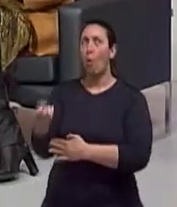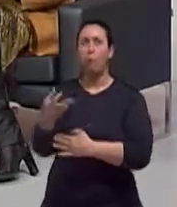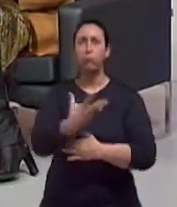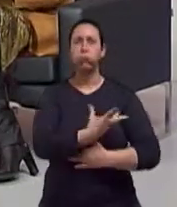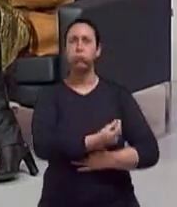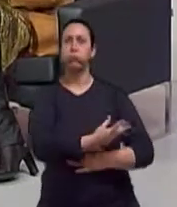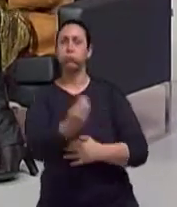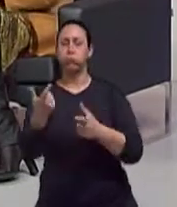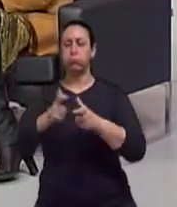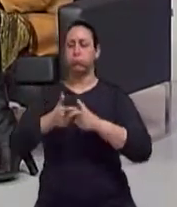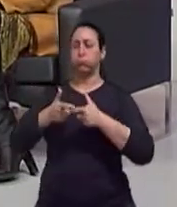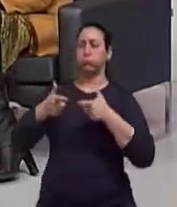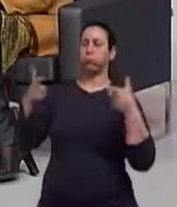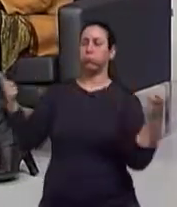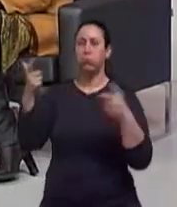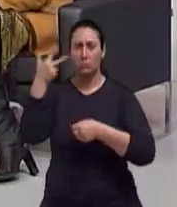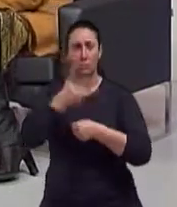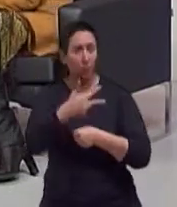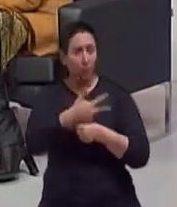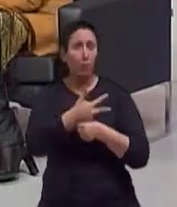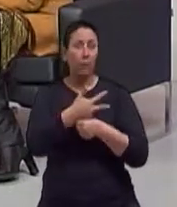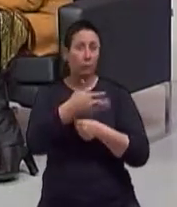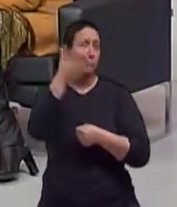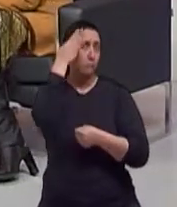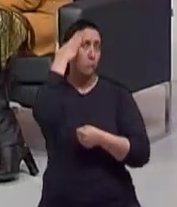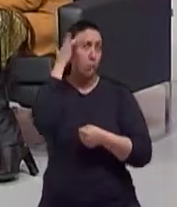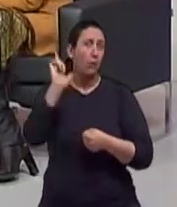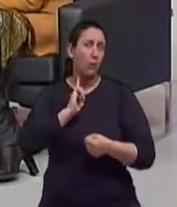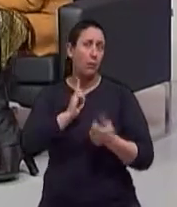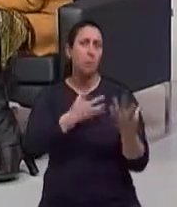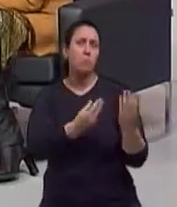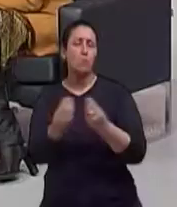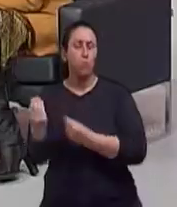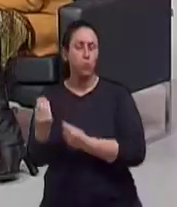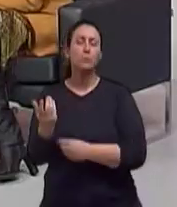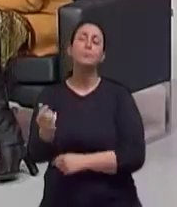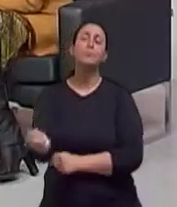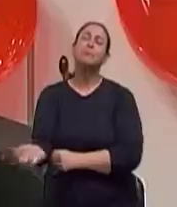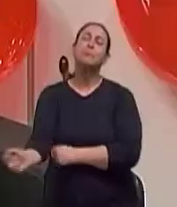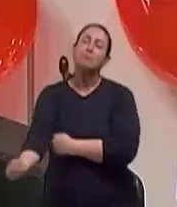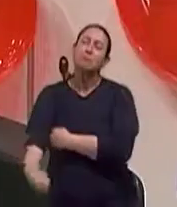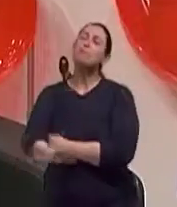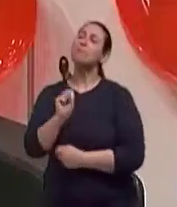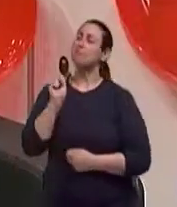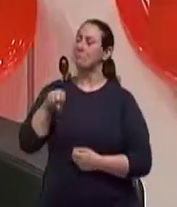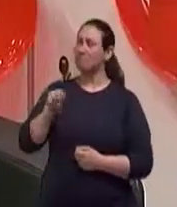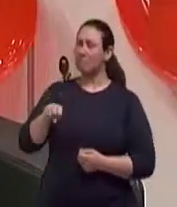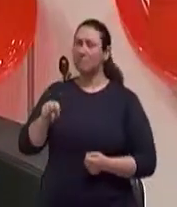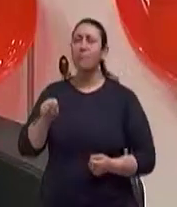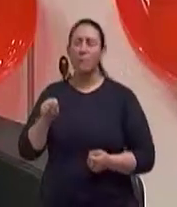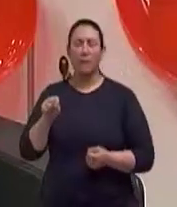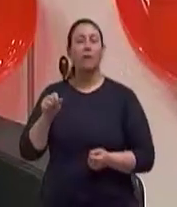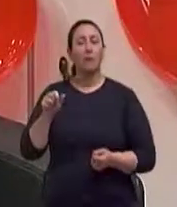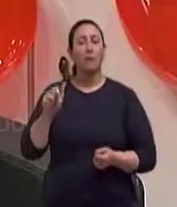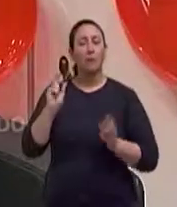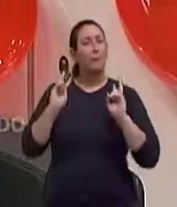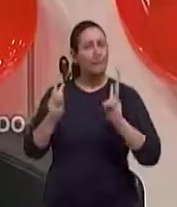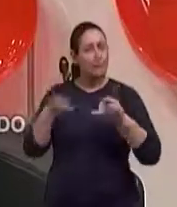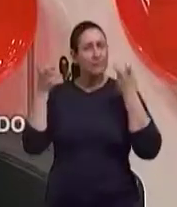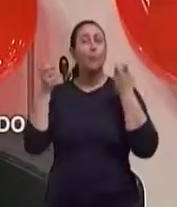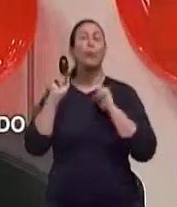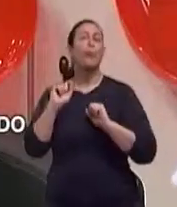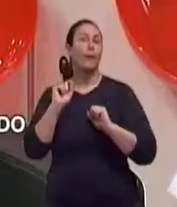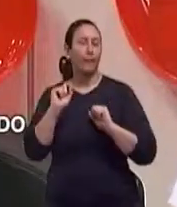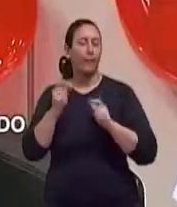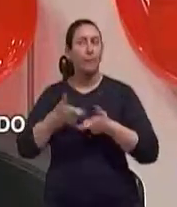tá convivendo com uma realmente uma multidão posso dizer de idosos com certeza eu acho que o que percebemos mais